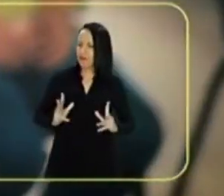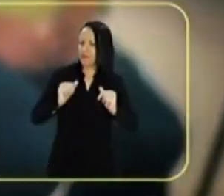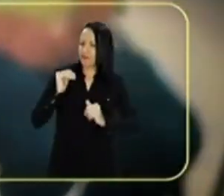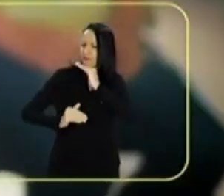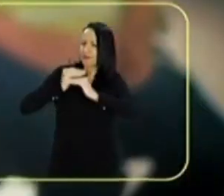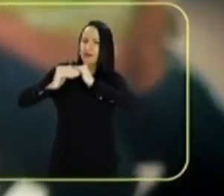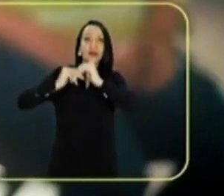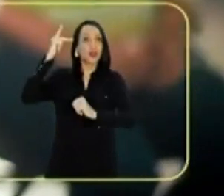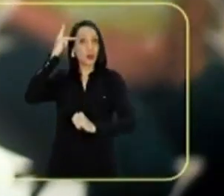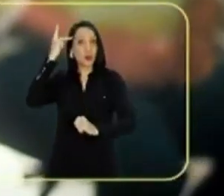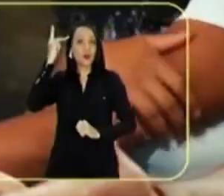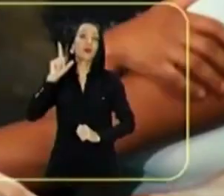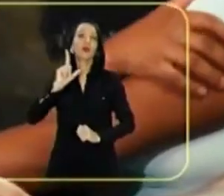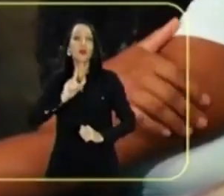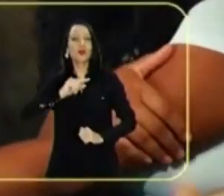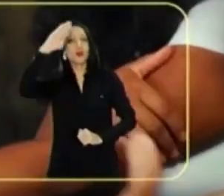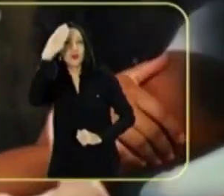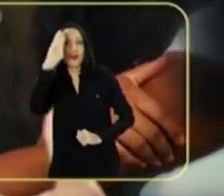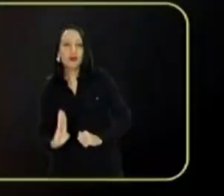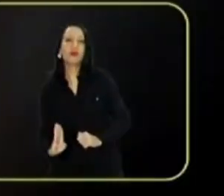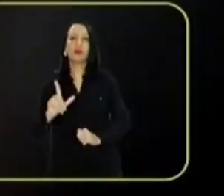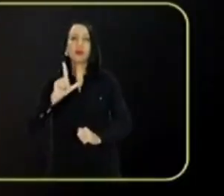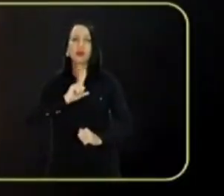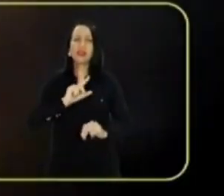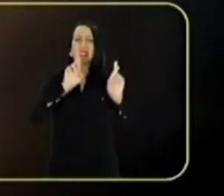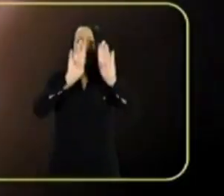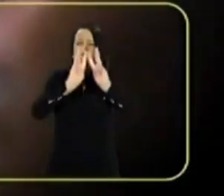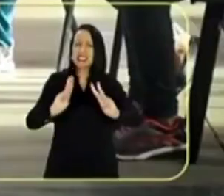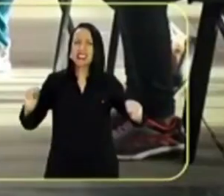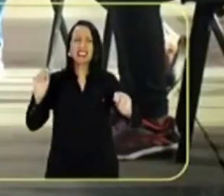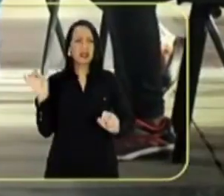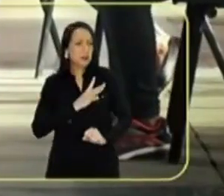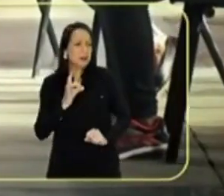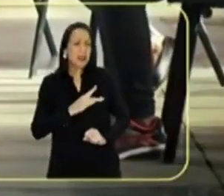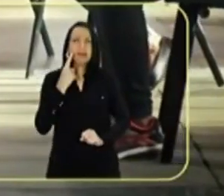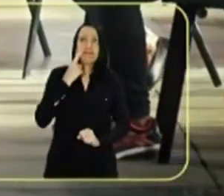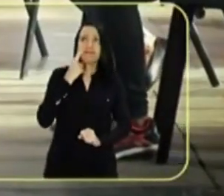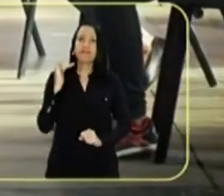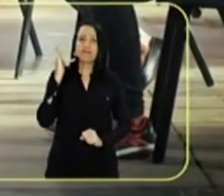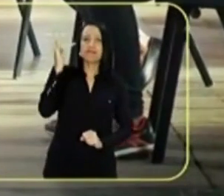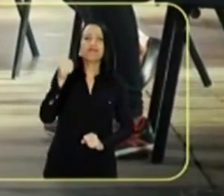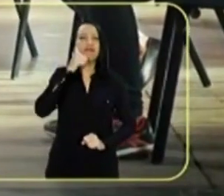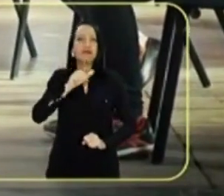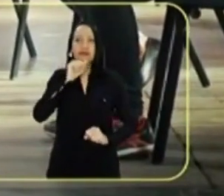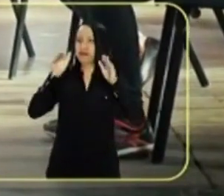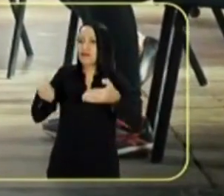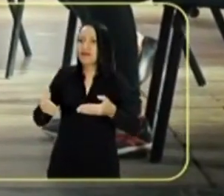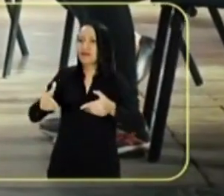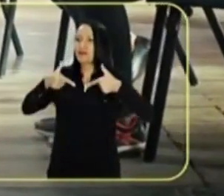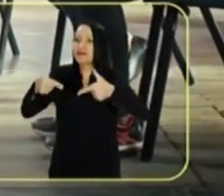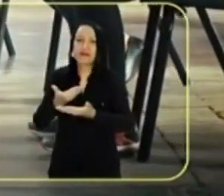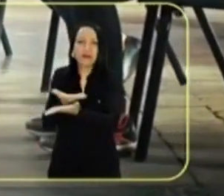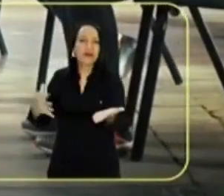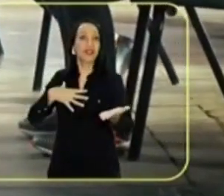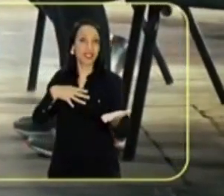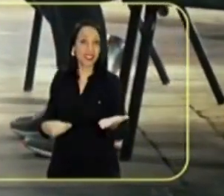ainda exista tanta desesperança, tanto medo, tanta insegurança quanto ao futuro. A mãe faz tudo pelos filhos, né? E eu